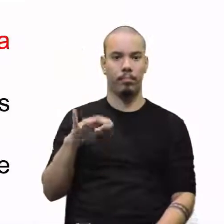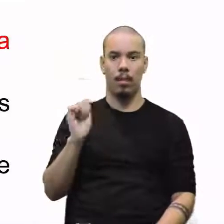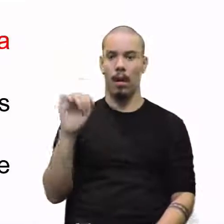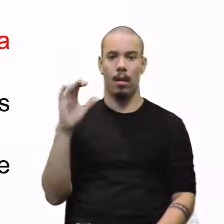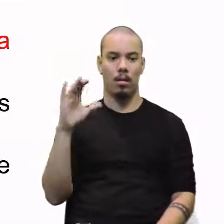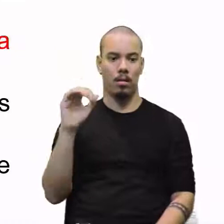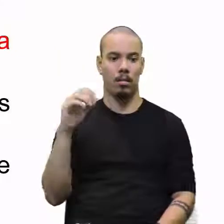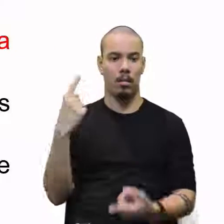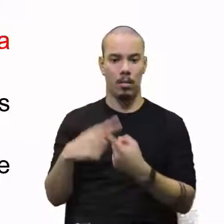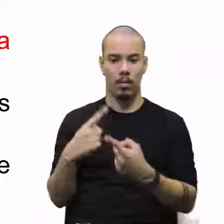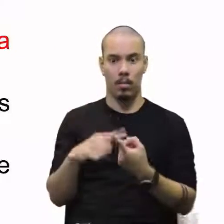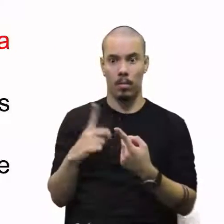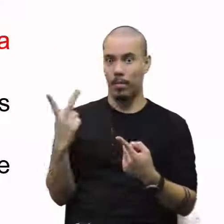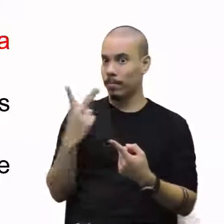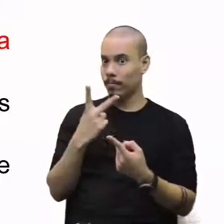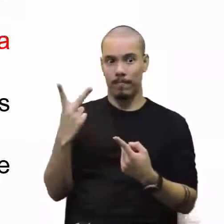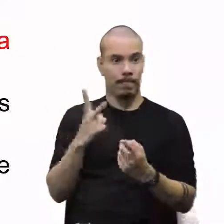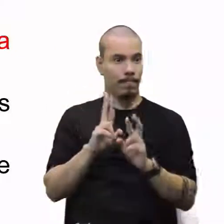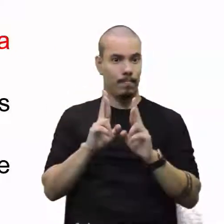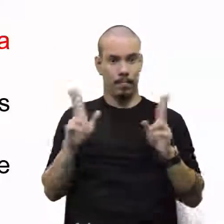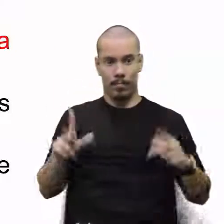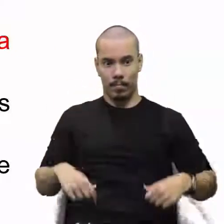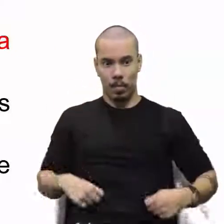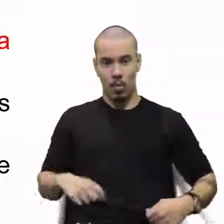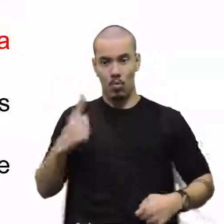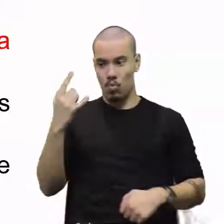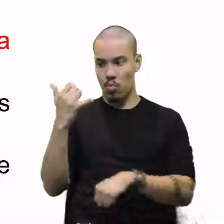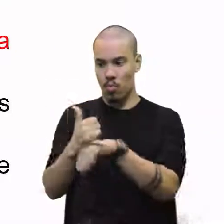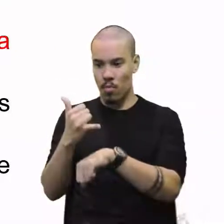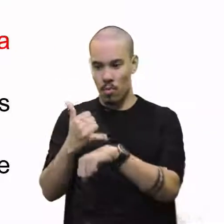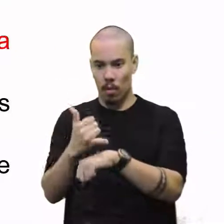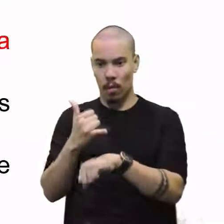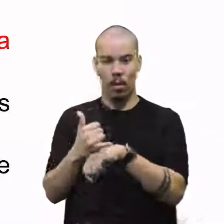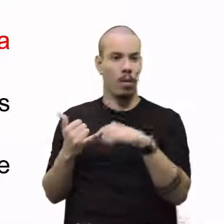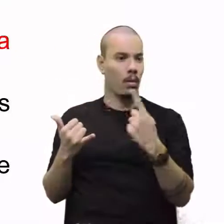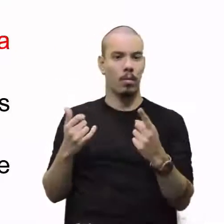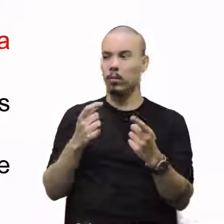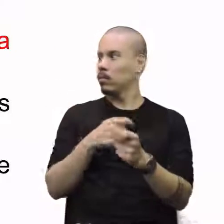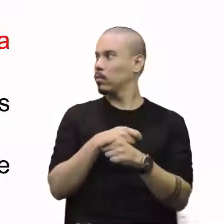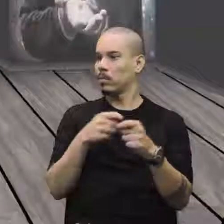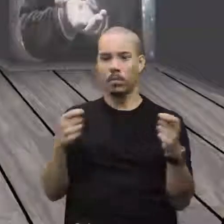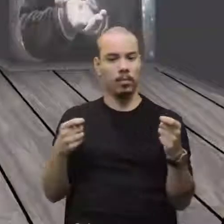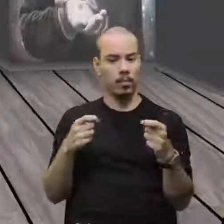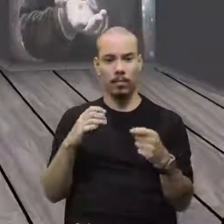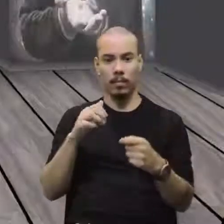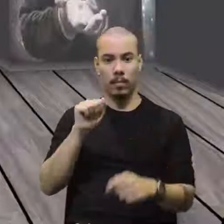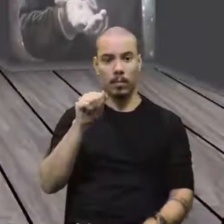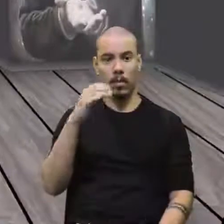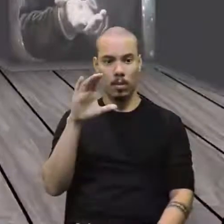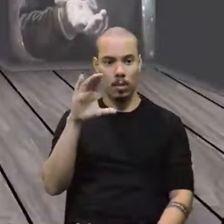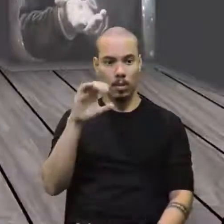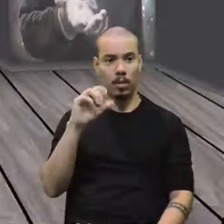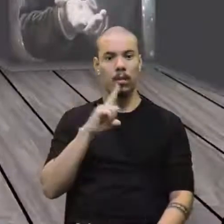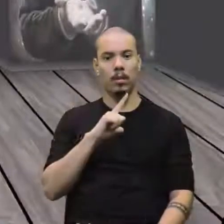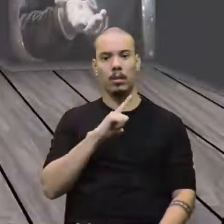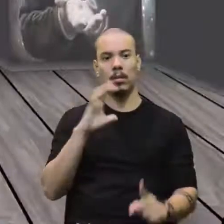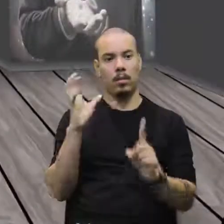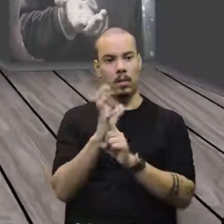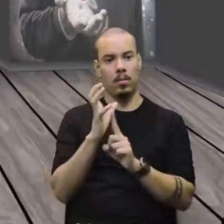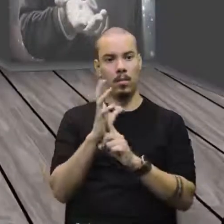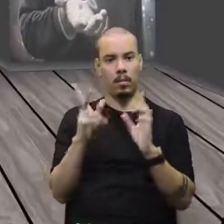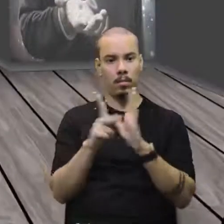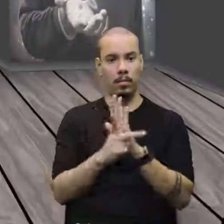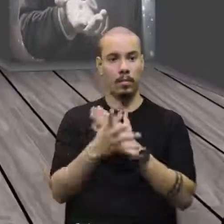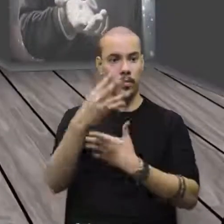nylon, né? O nylon não tem essa... Ele não vai magnetizar, ele não vai passar corrente. O aço tem a interferência no campo